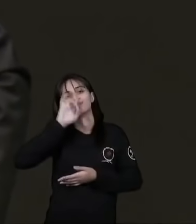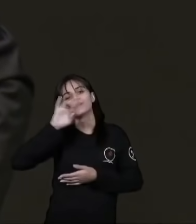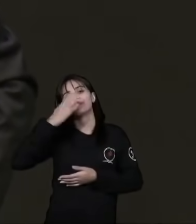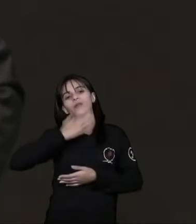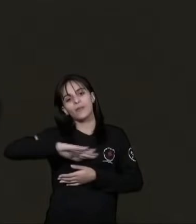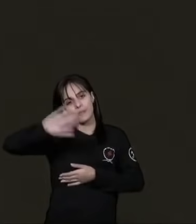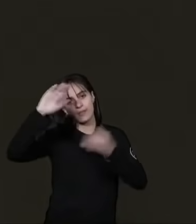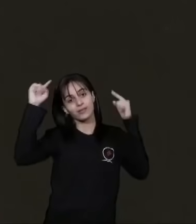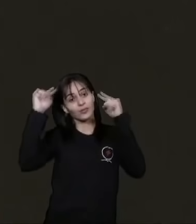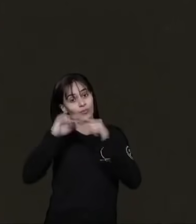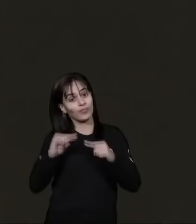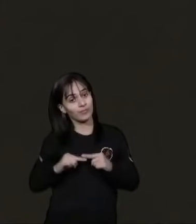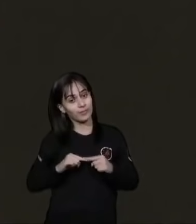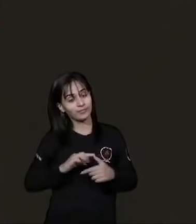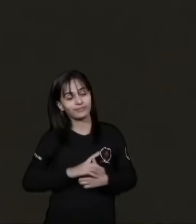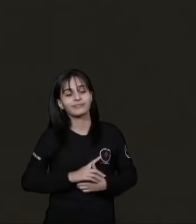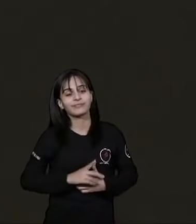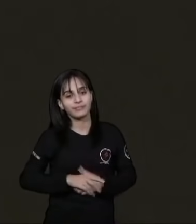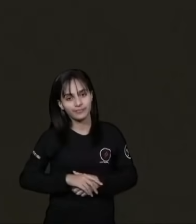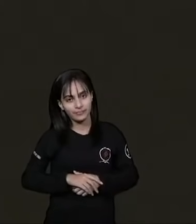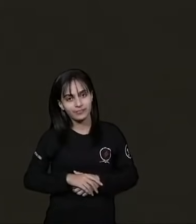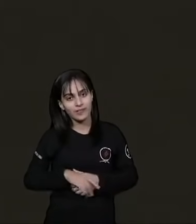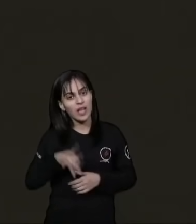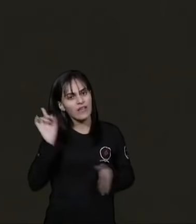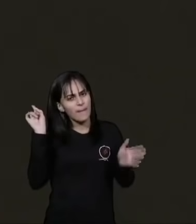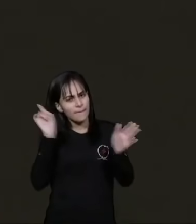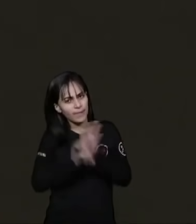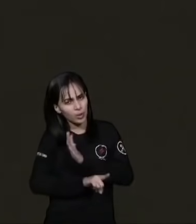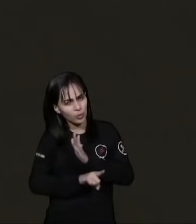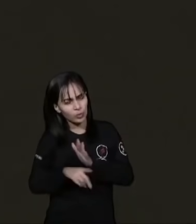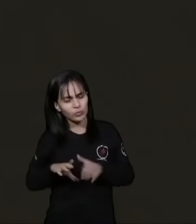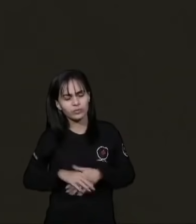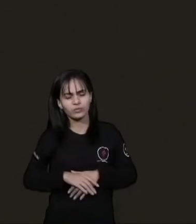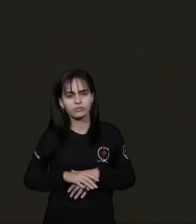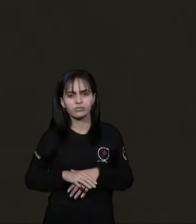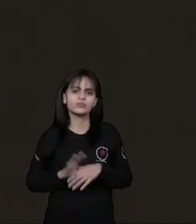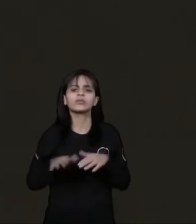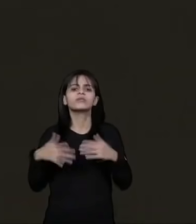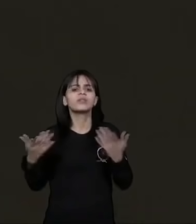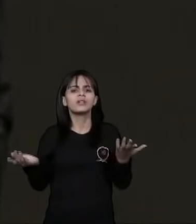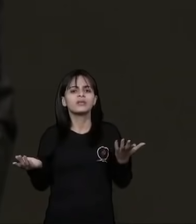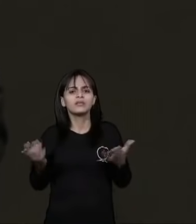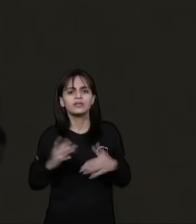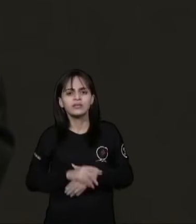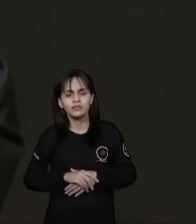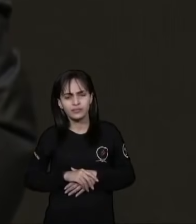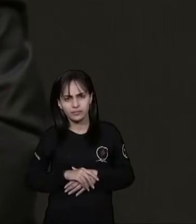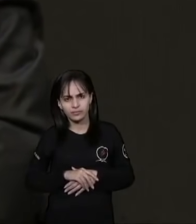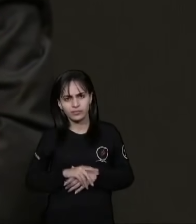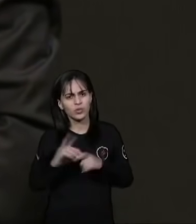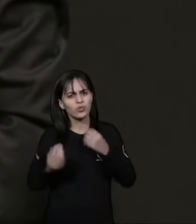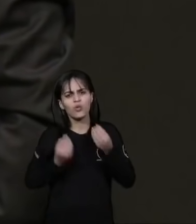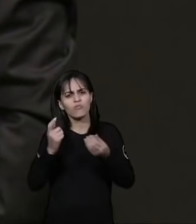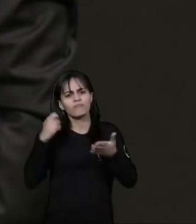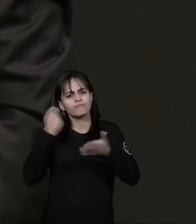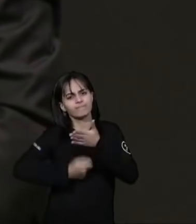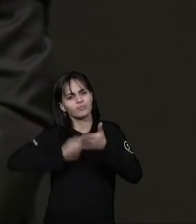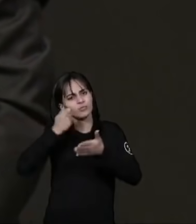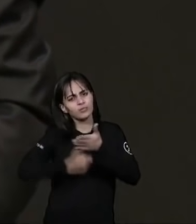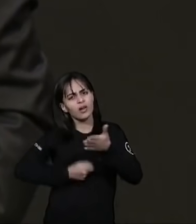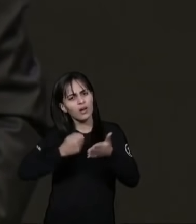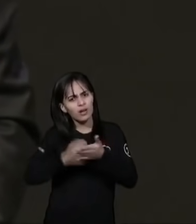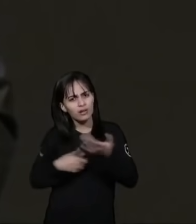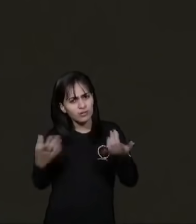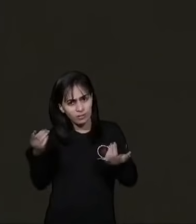Deus Oi e aí vem logo uma pergunta pô e como é que eu tenho que lutar